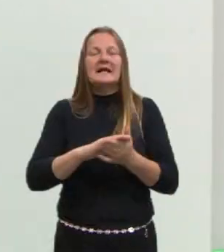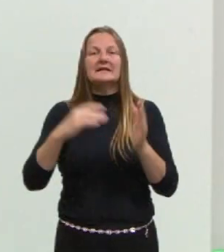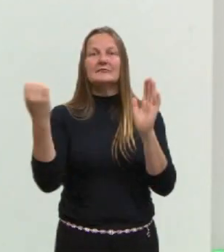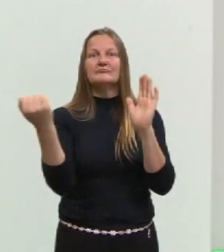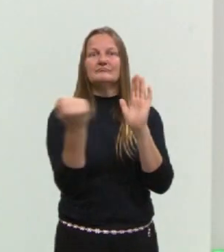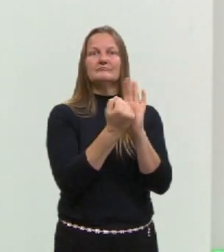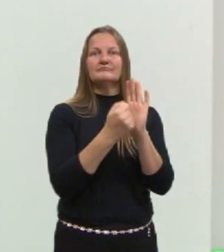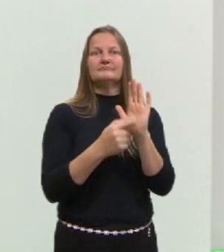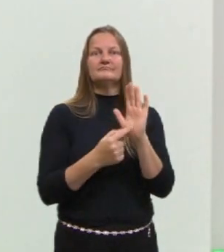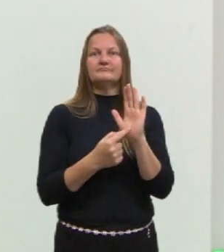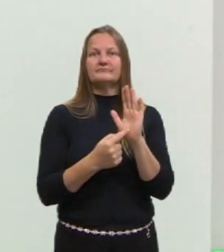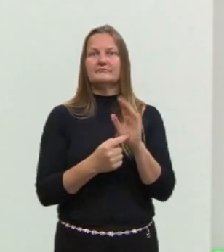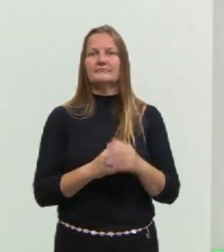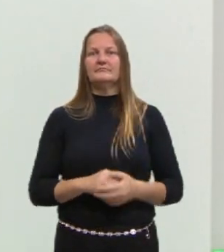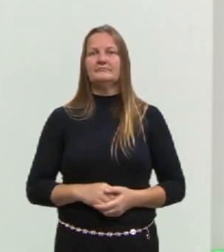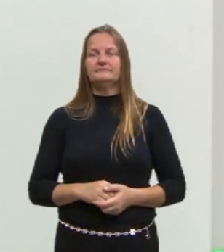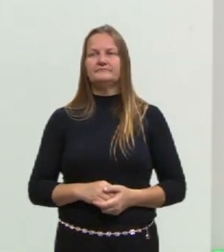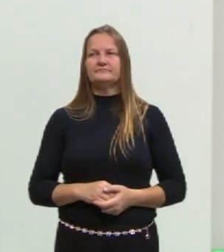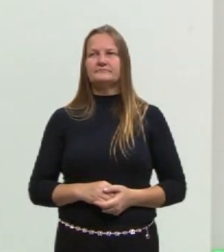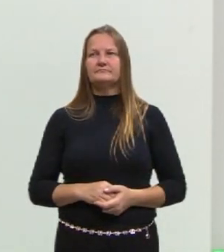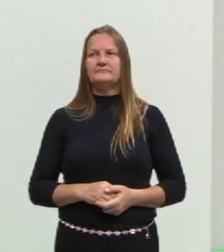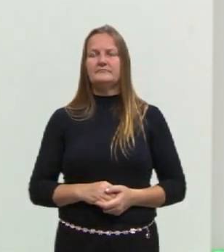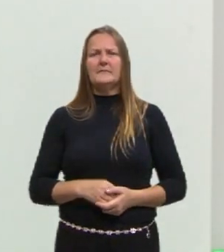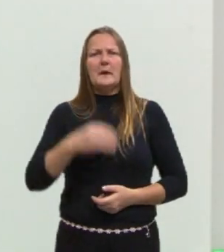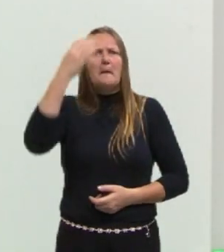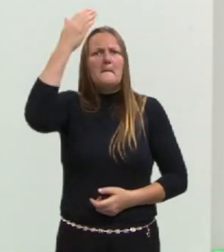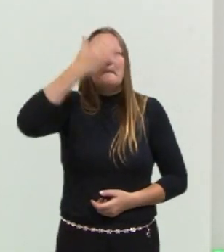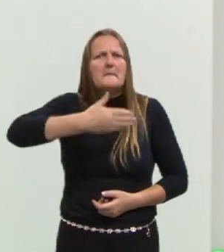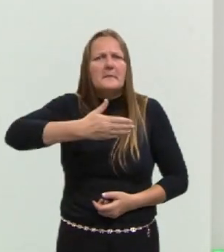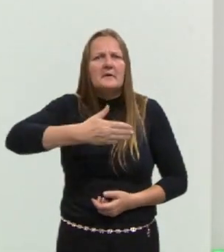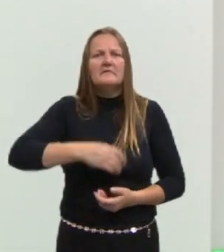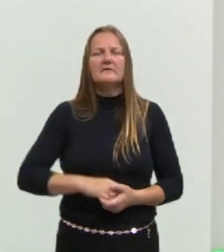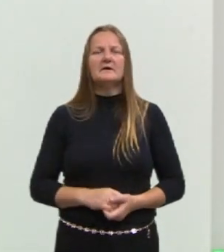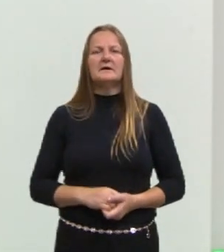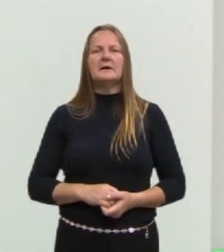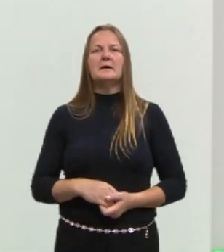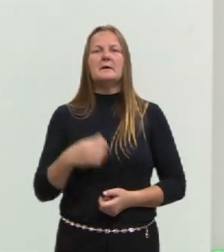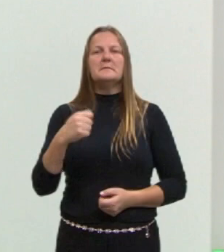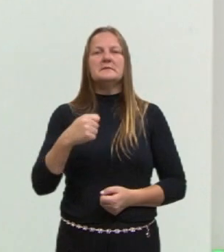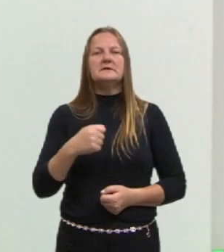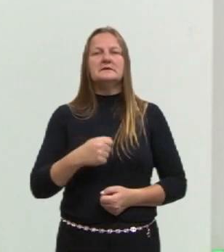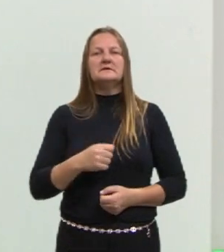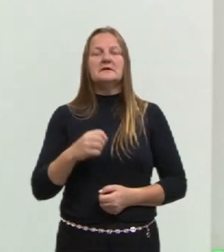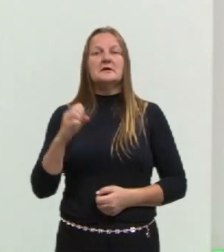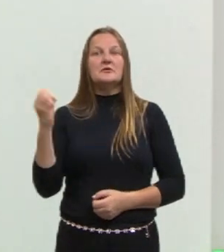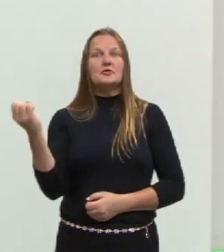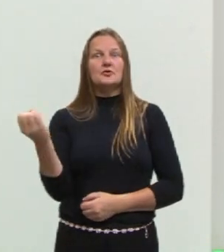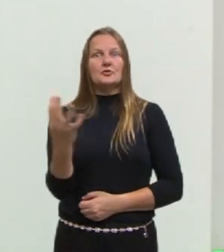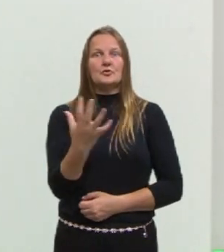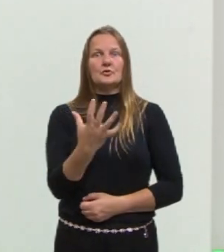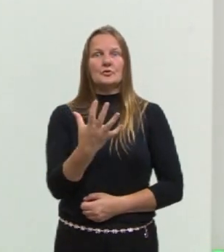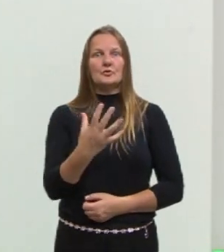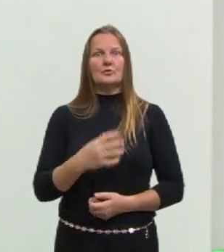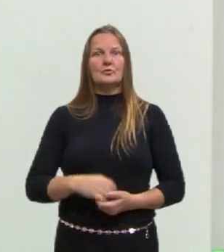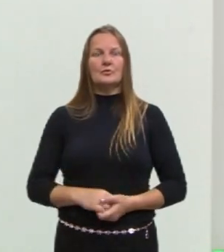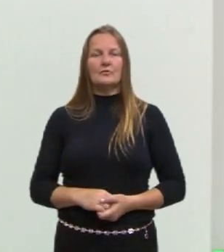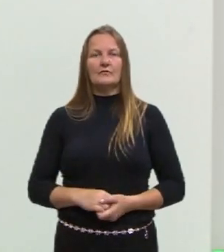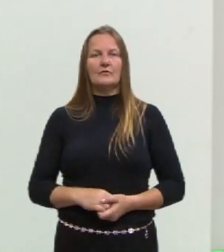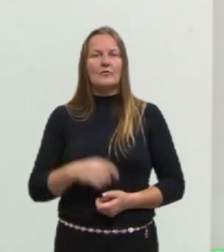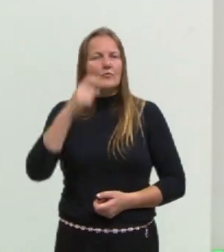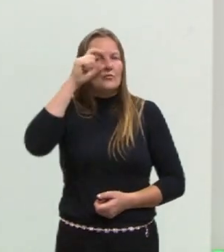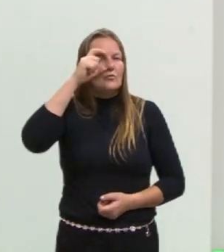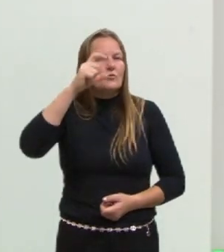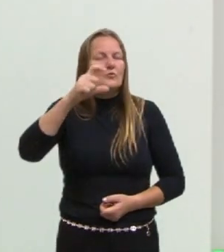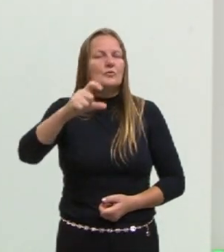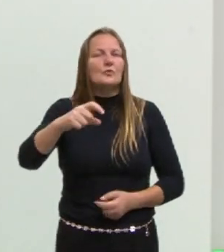naquele sentido, foi comprovado naquele sentido. Então, precisa ser algo inédito e algo curioso, né?